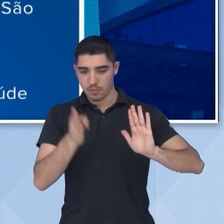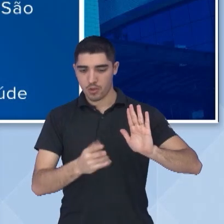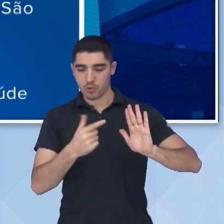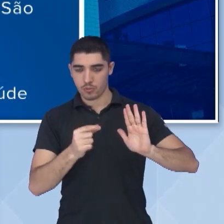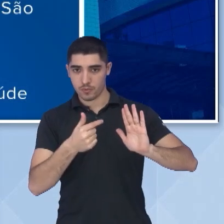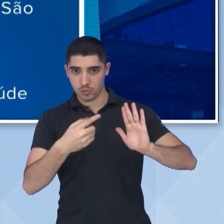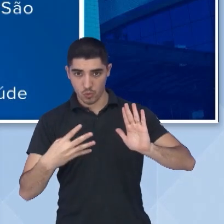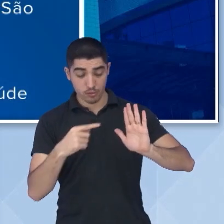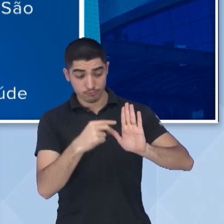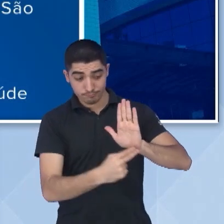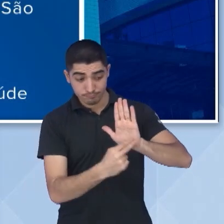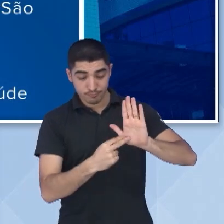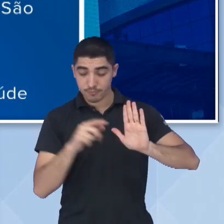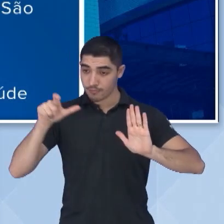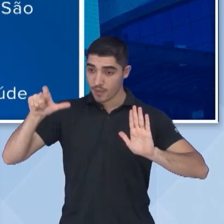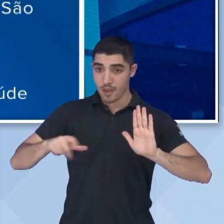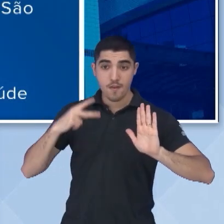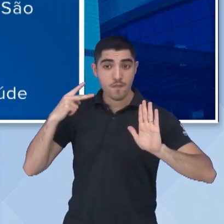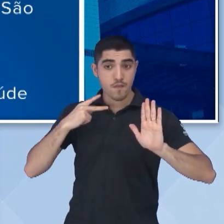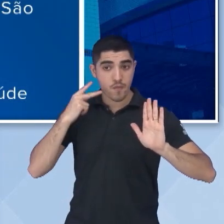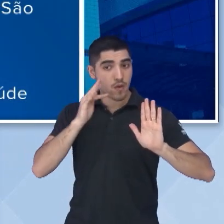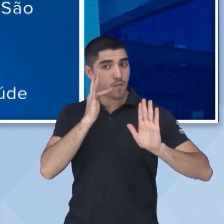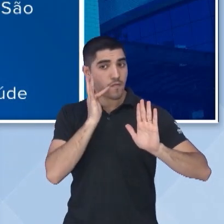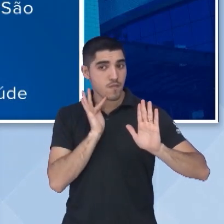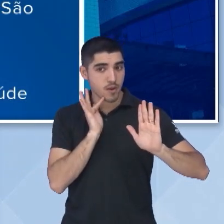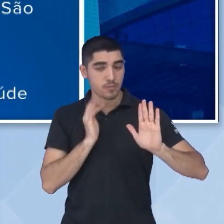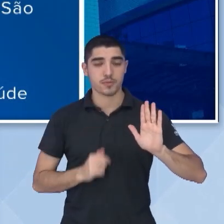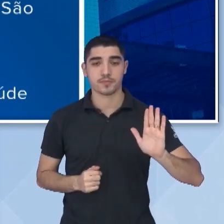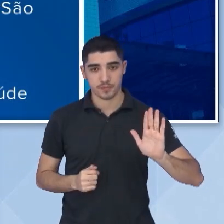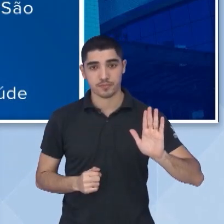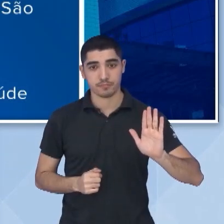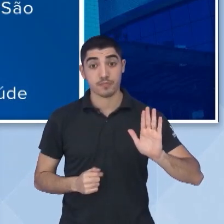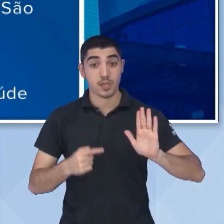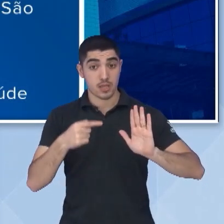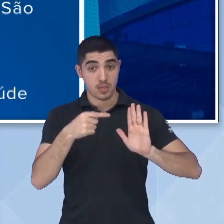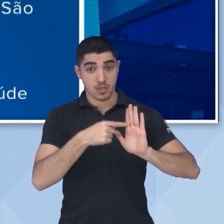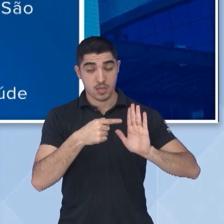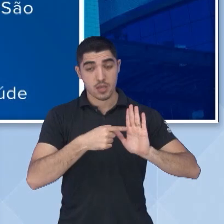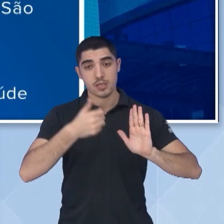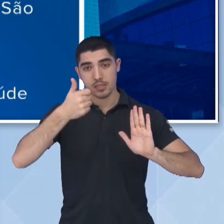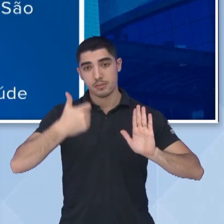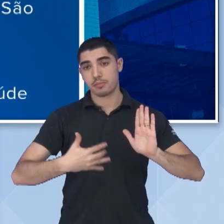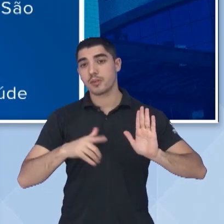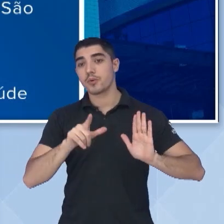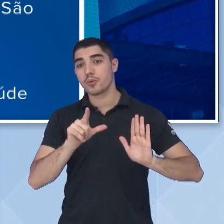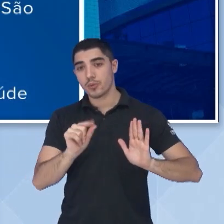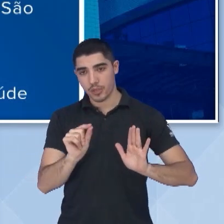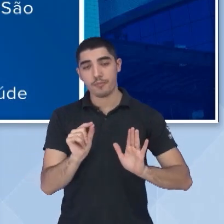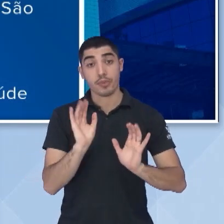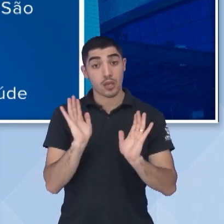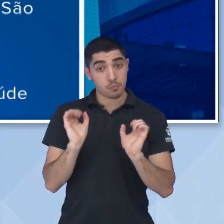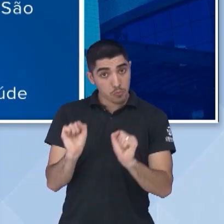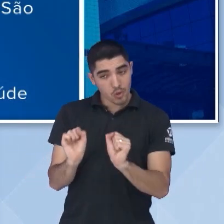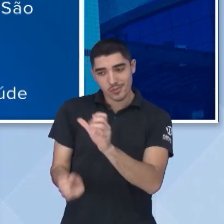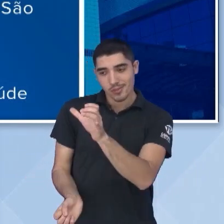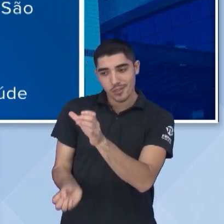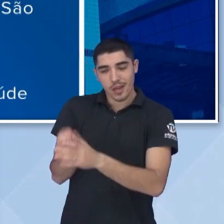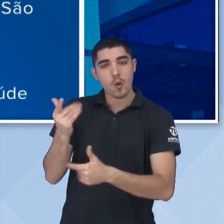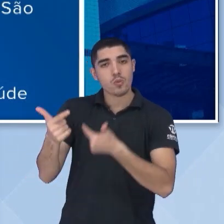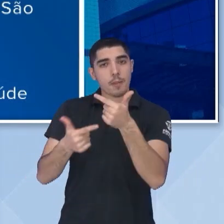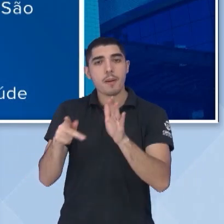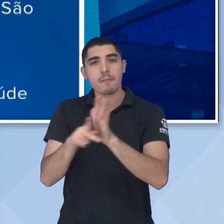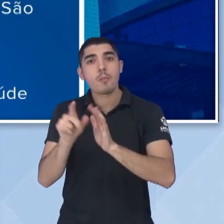358/2024. Autoria, vereador Fabião Zagueiro. Dispõe sobre a criação do serviço